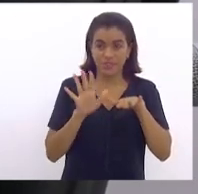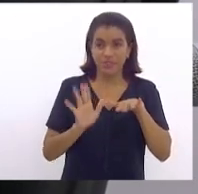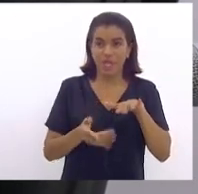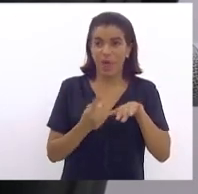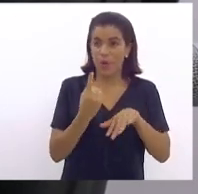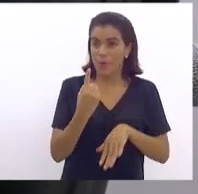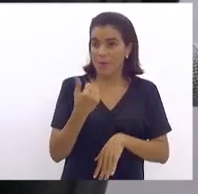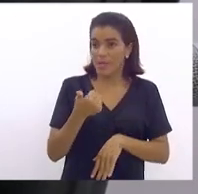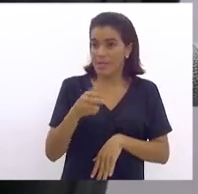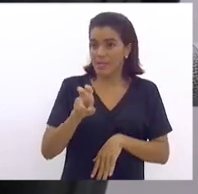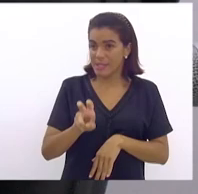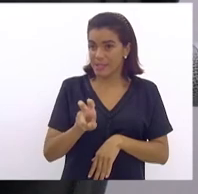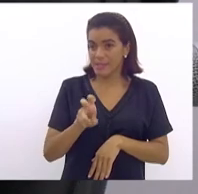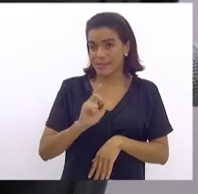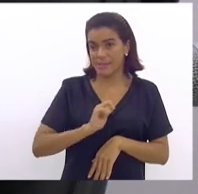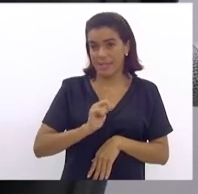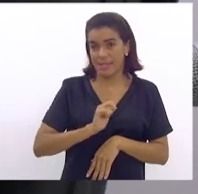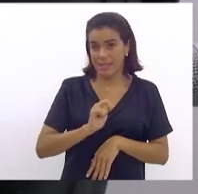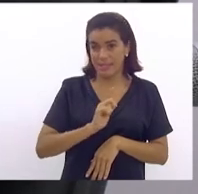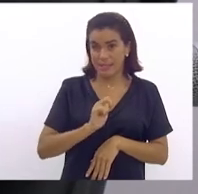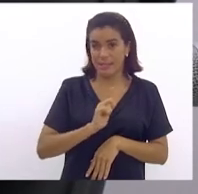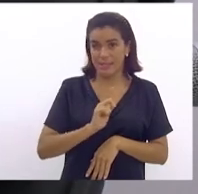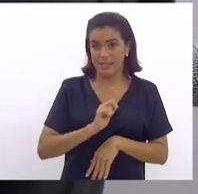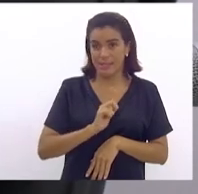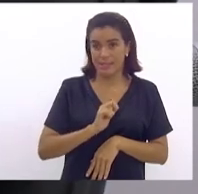1h15. Haverá aqui